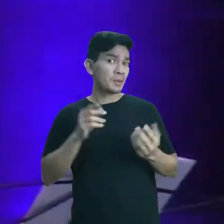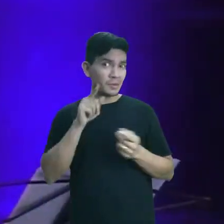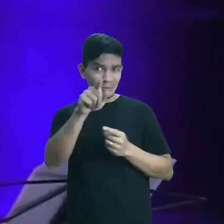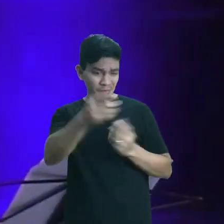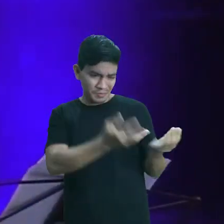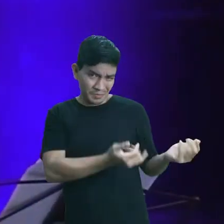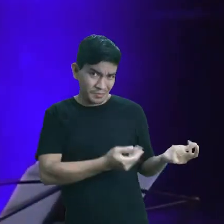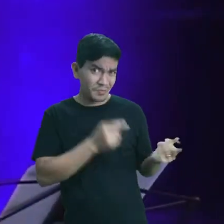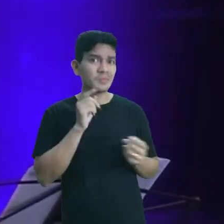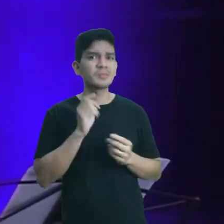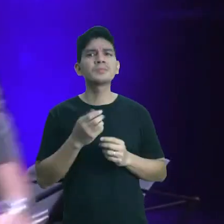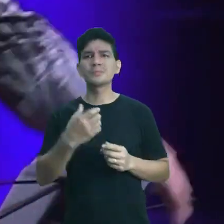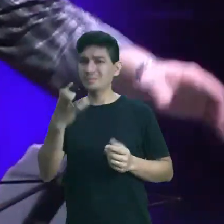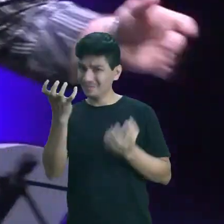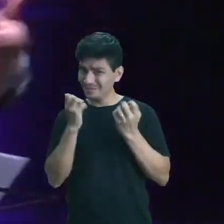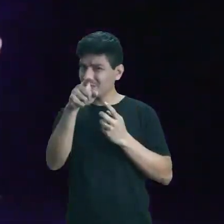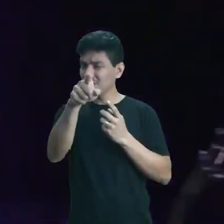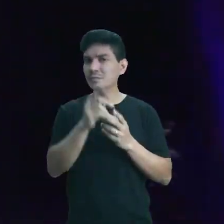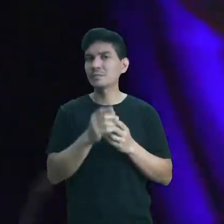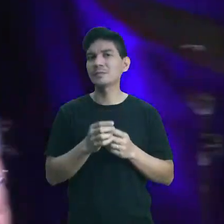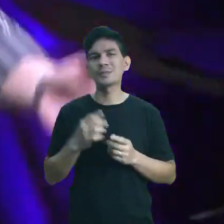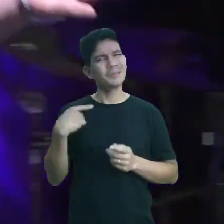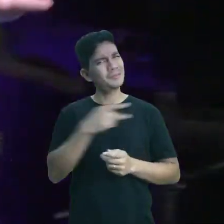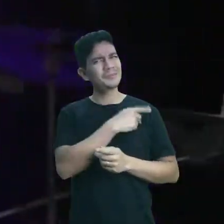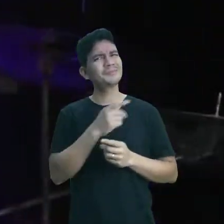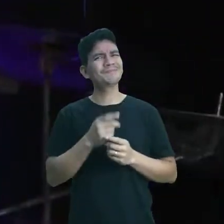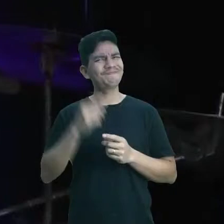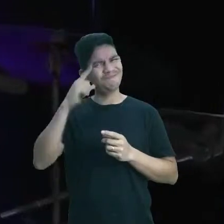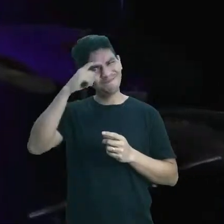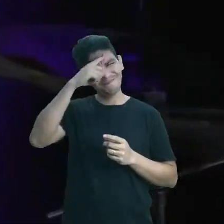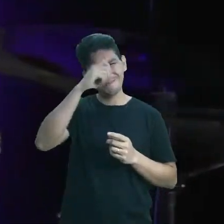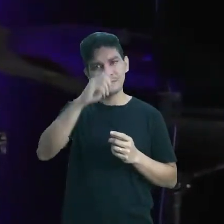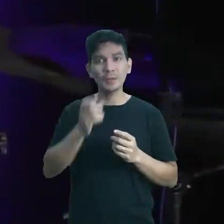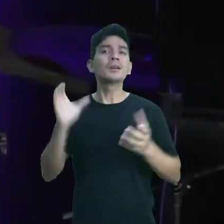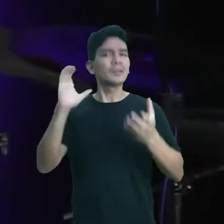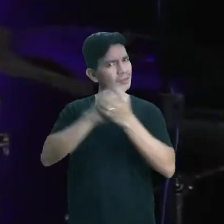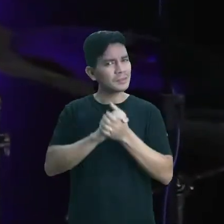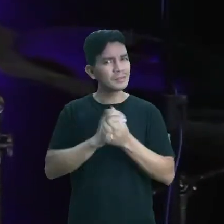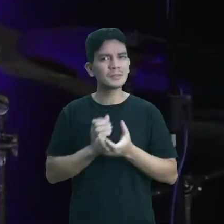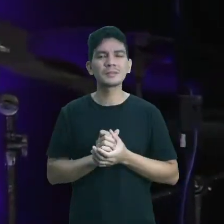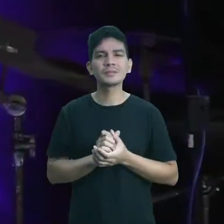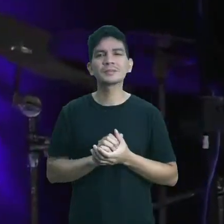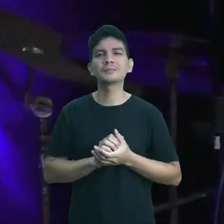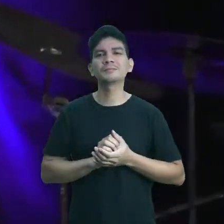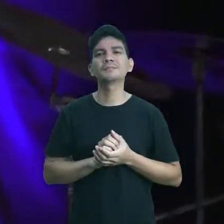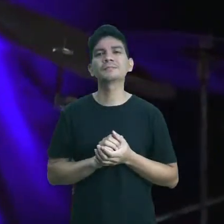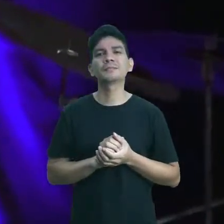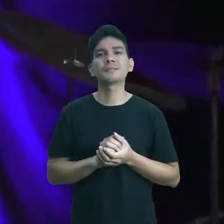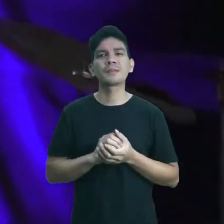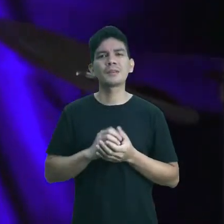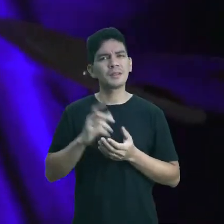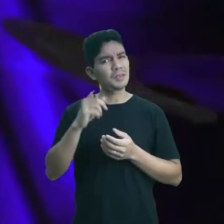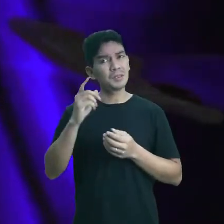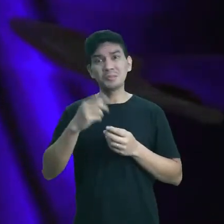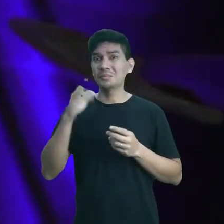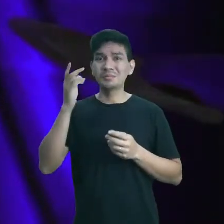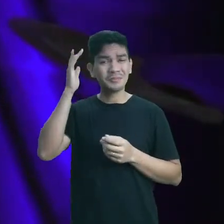você. Pastor, é difícil, então case. A gente realiza amanhã se você